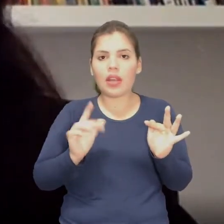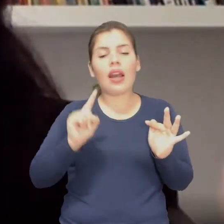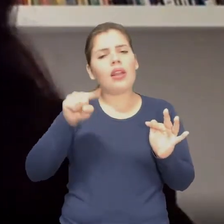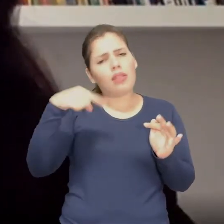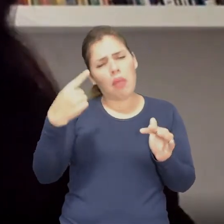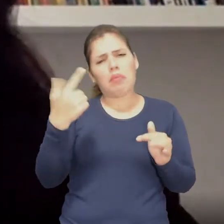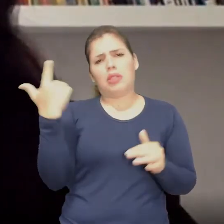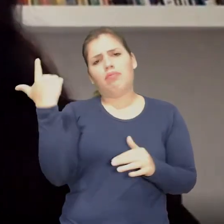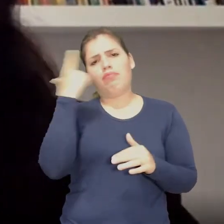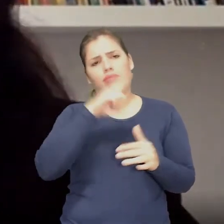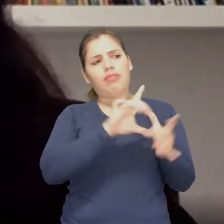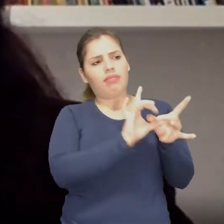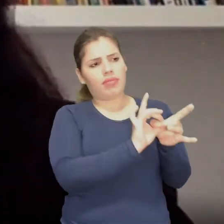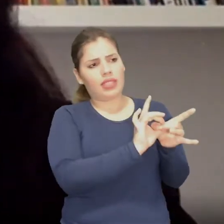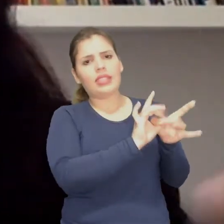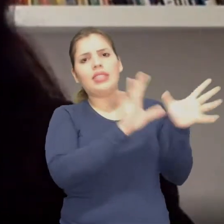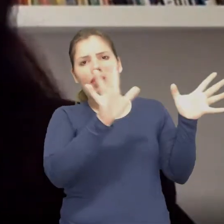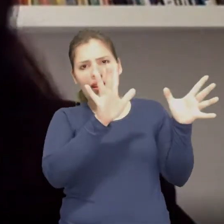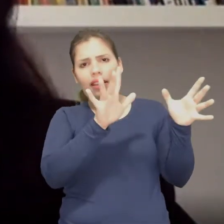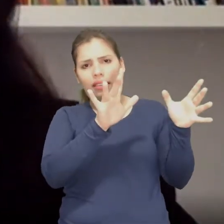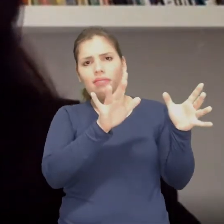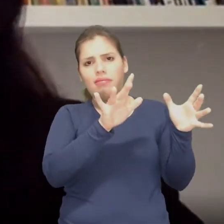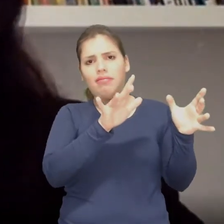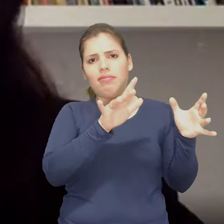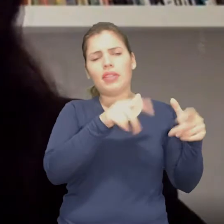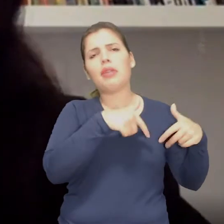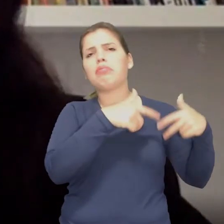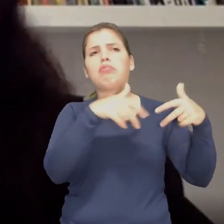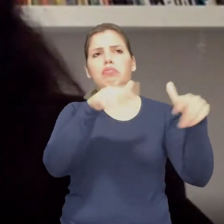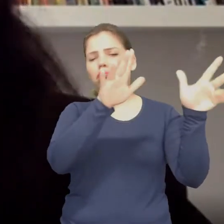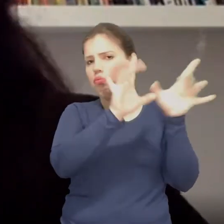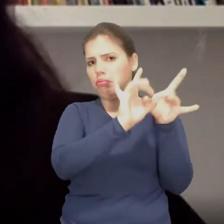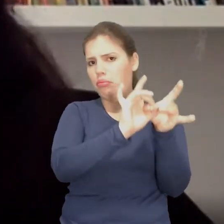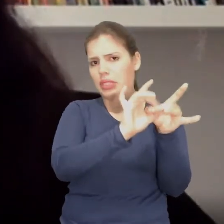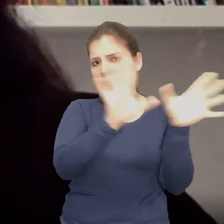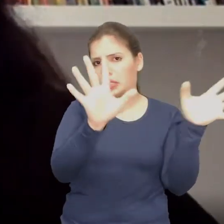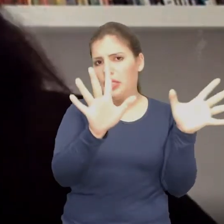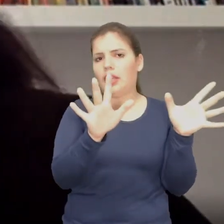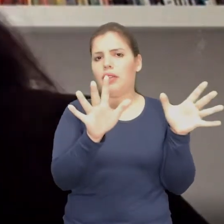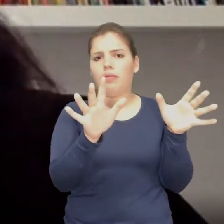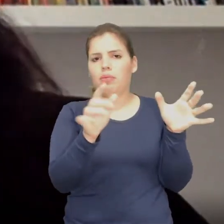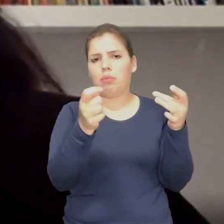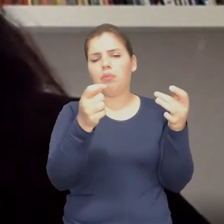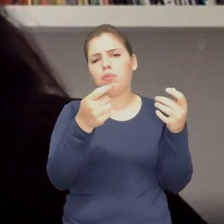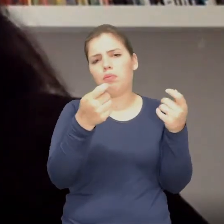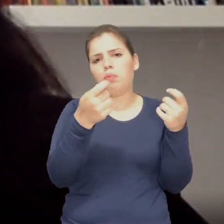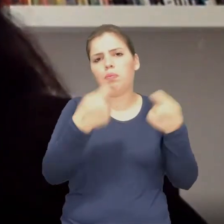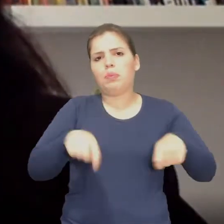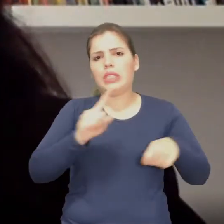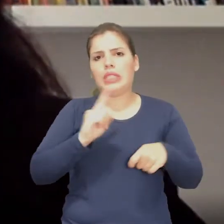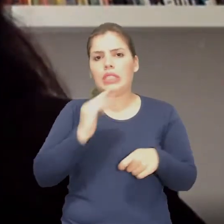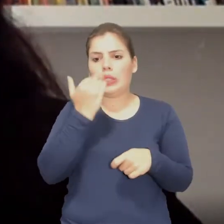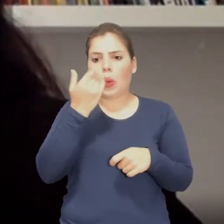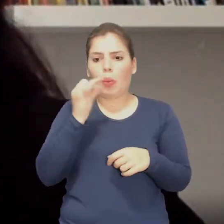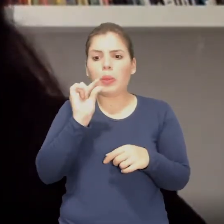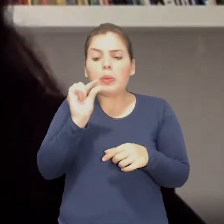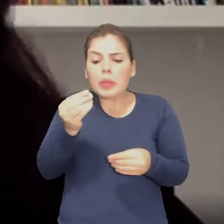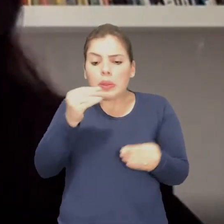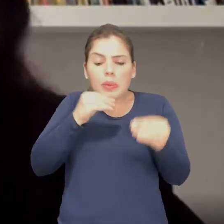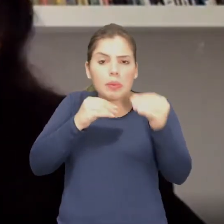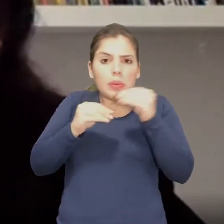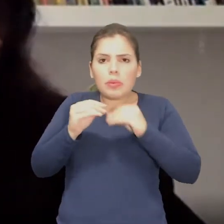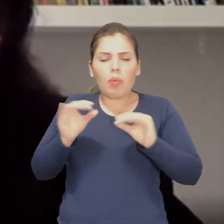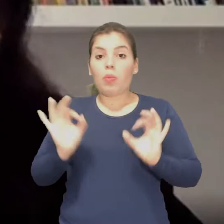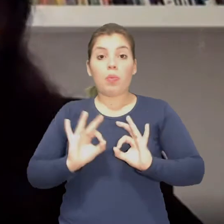do confinamento, foram libertos e tal, então eles já não estavam mais num estado de privação de comida, e